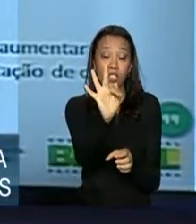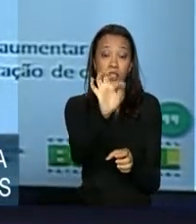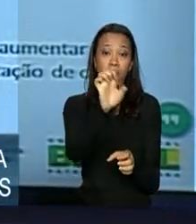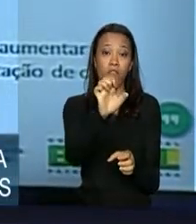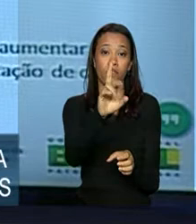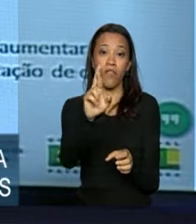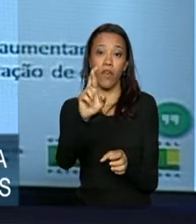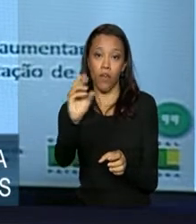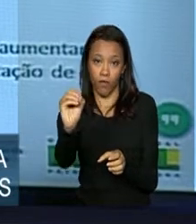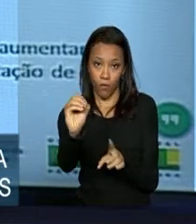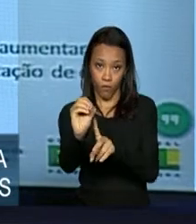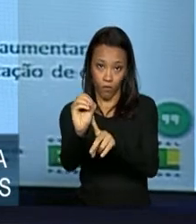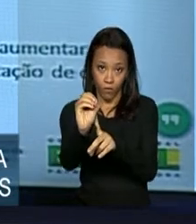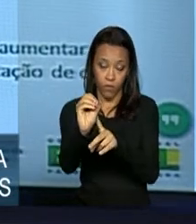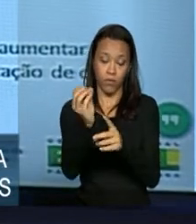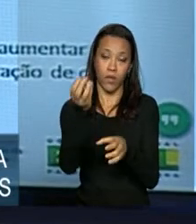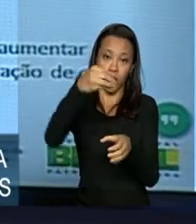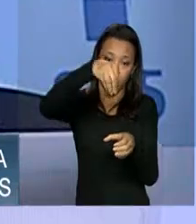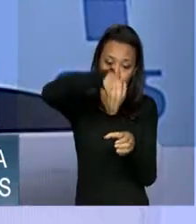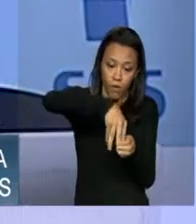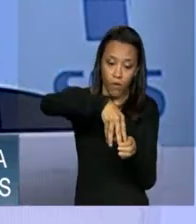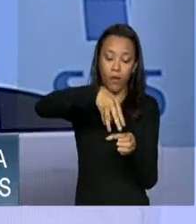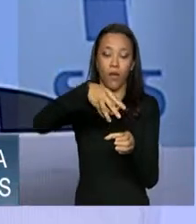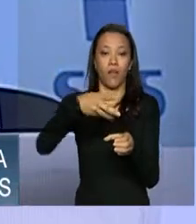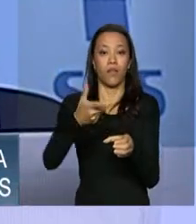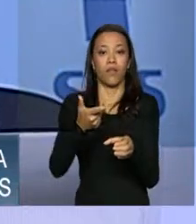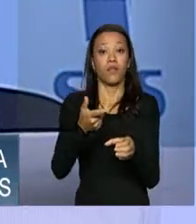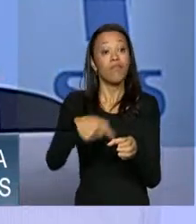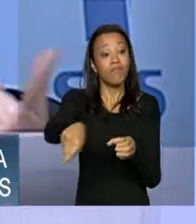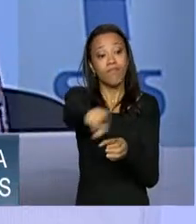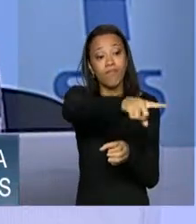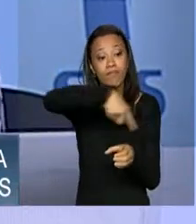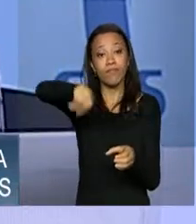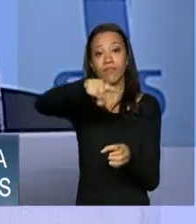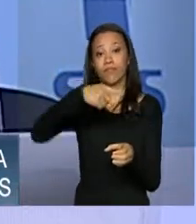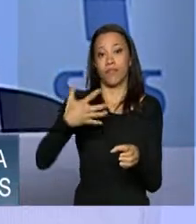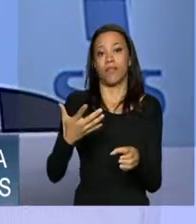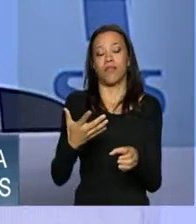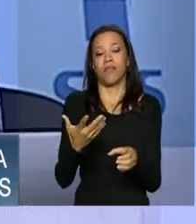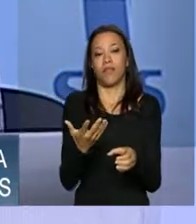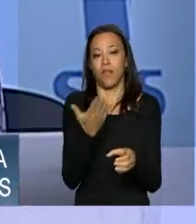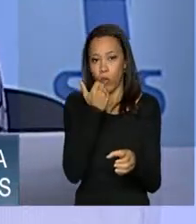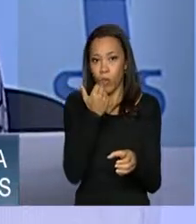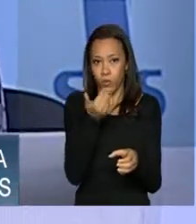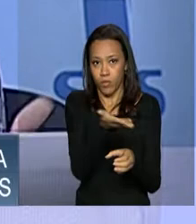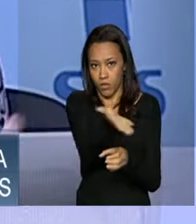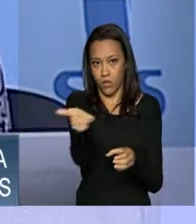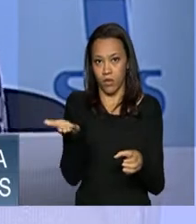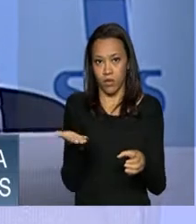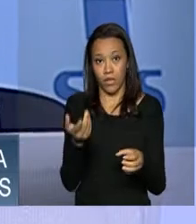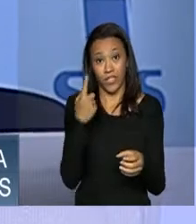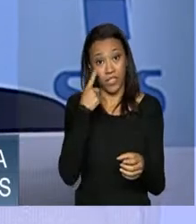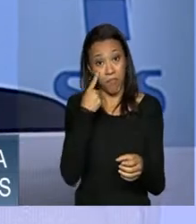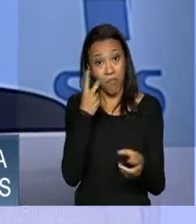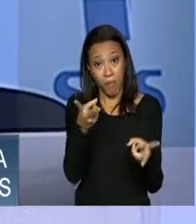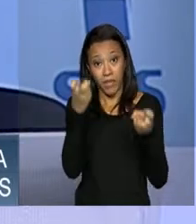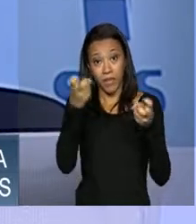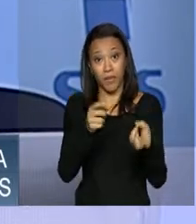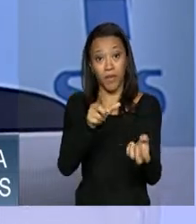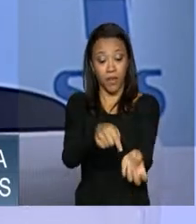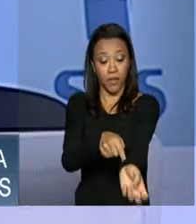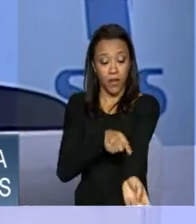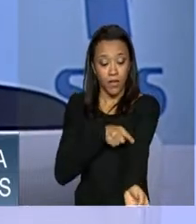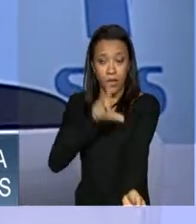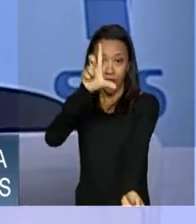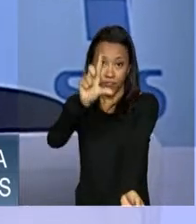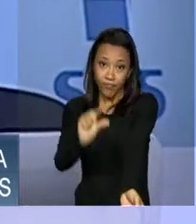né, de redução do ferro na população, né, do teor de ferro sanguíneo, né, então com tendência